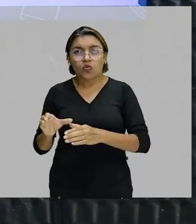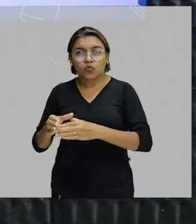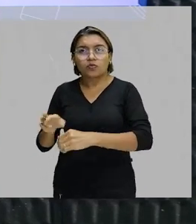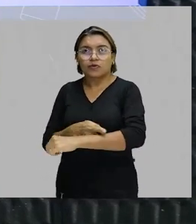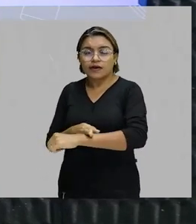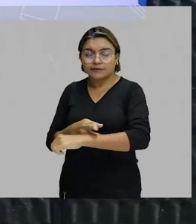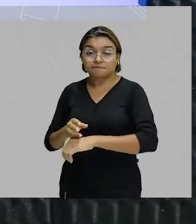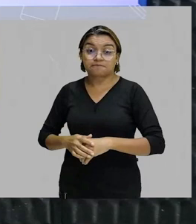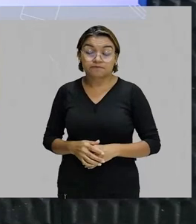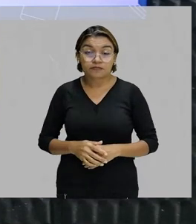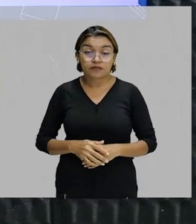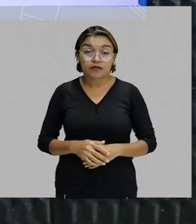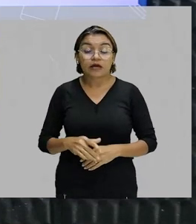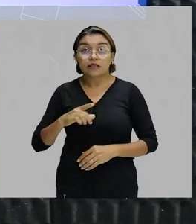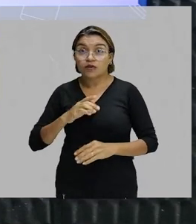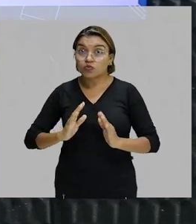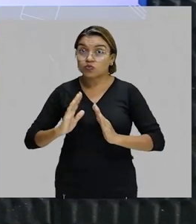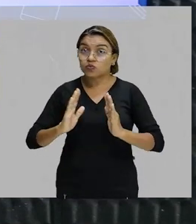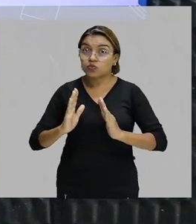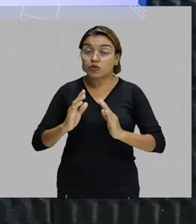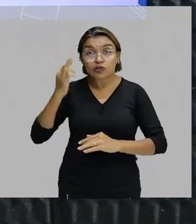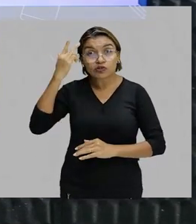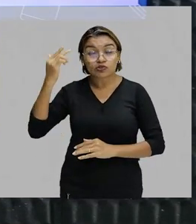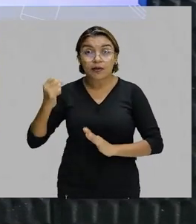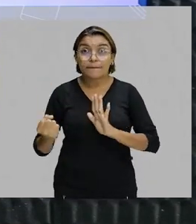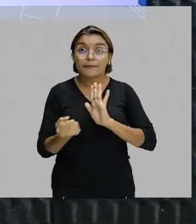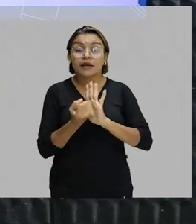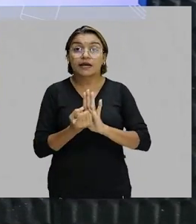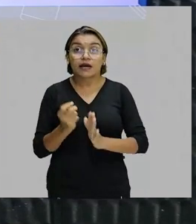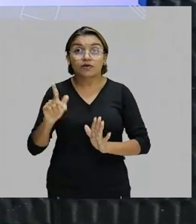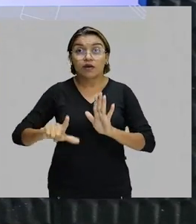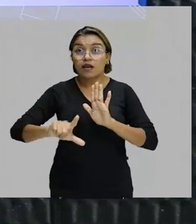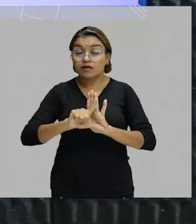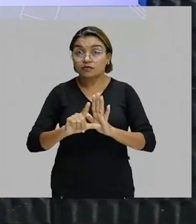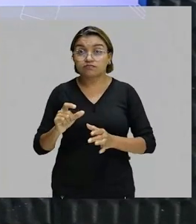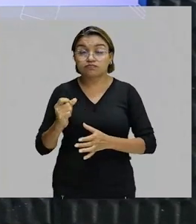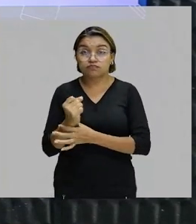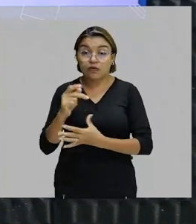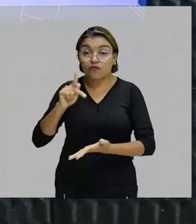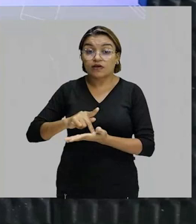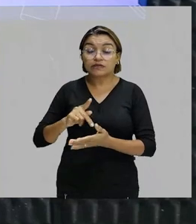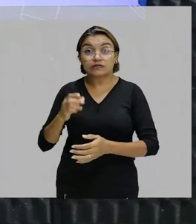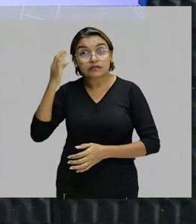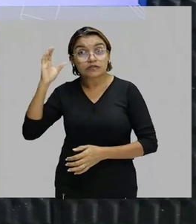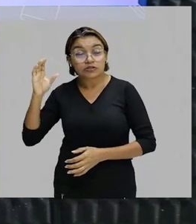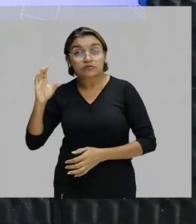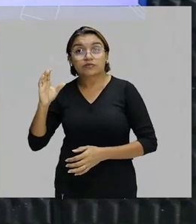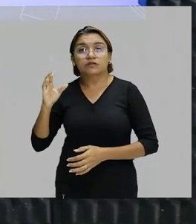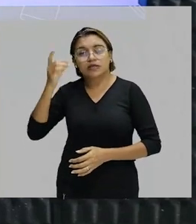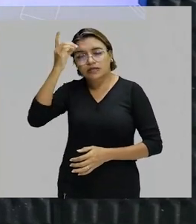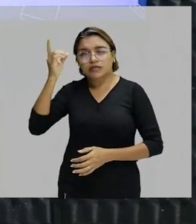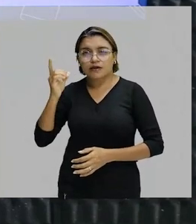histórico que é marcado por essa legitimação científica das ideias que fundamentam o